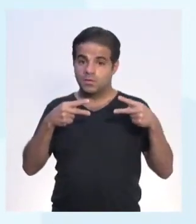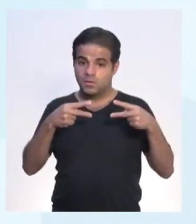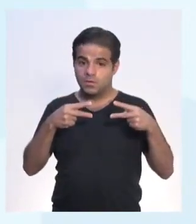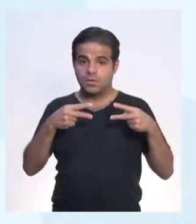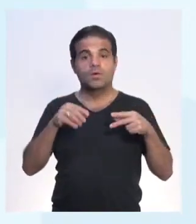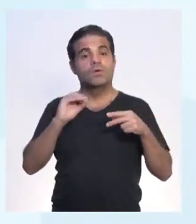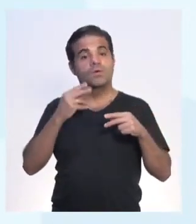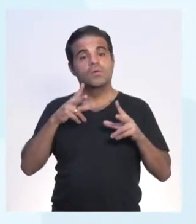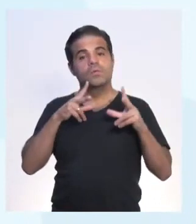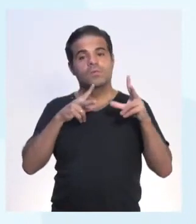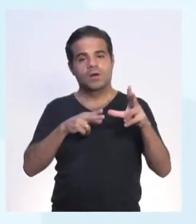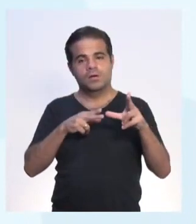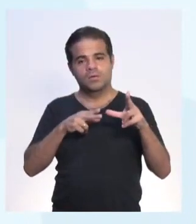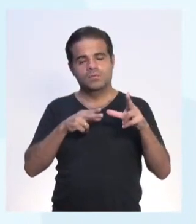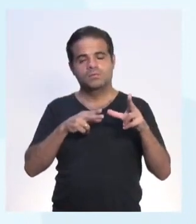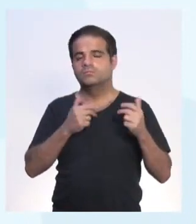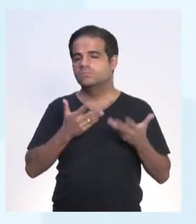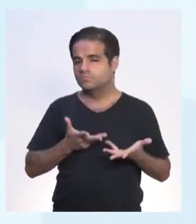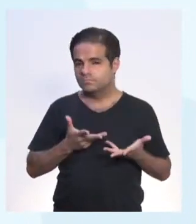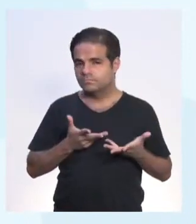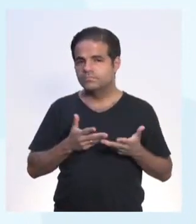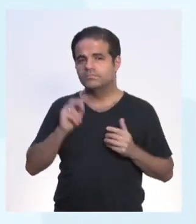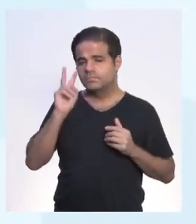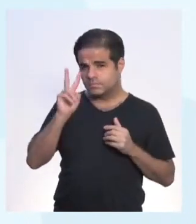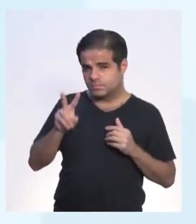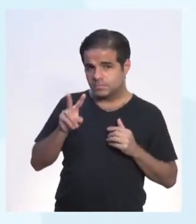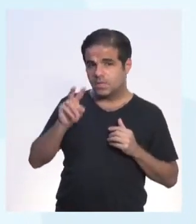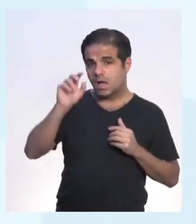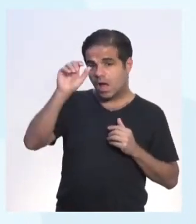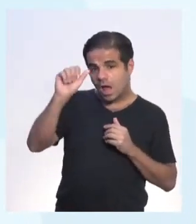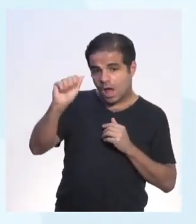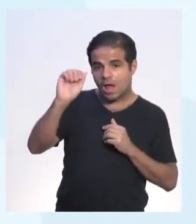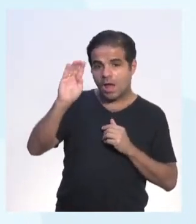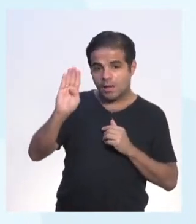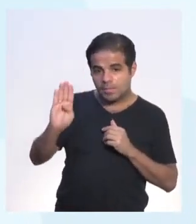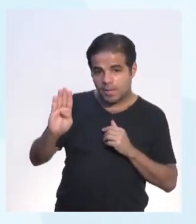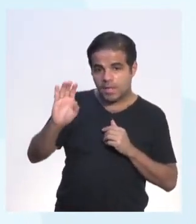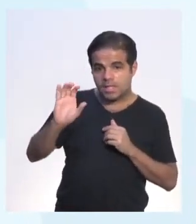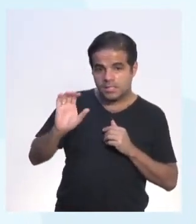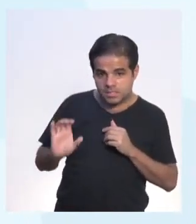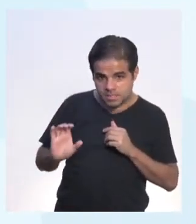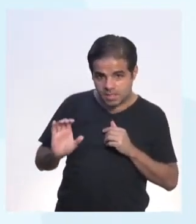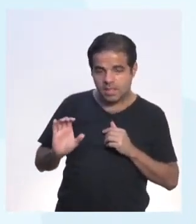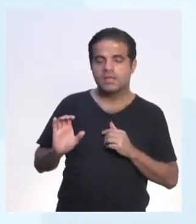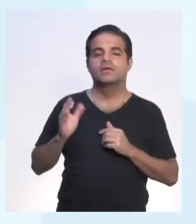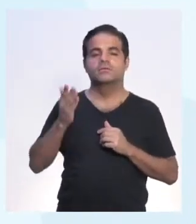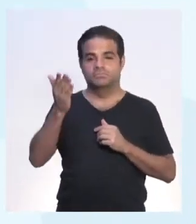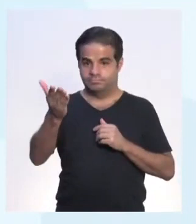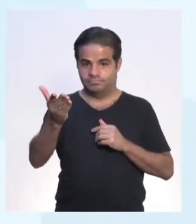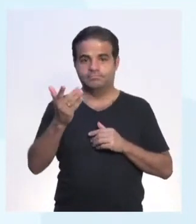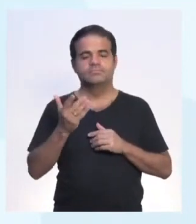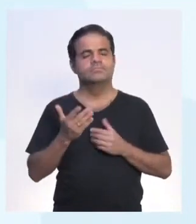menor ou igual. Tá vendo? Você tem letra A, B e C.